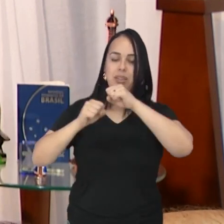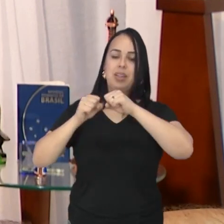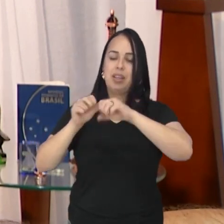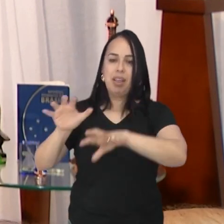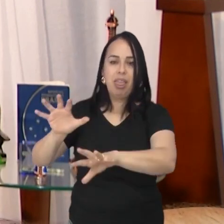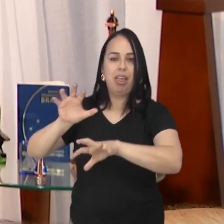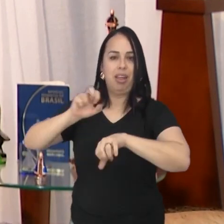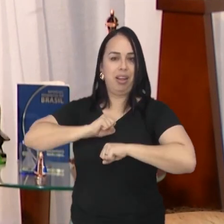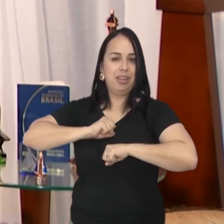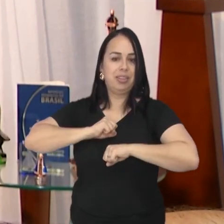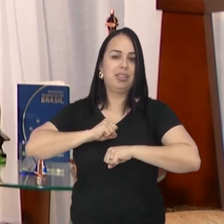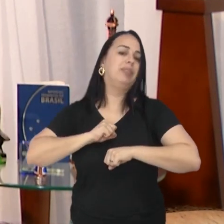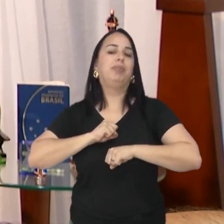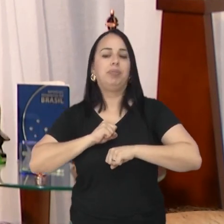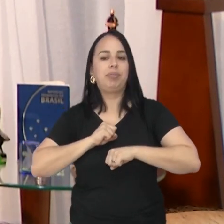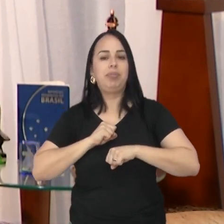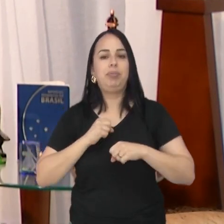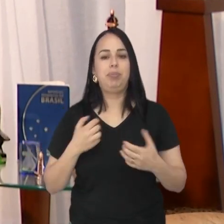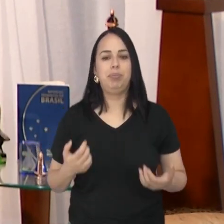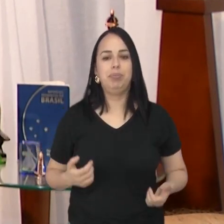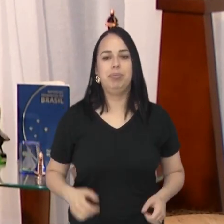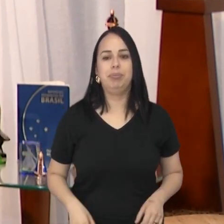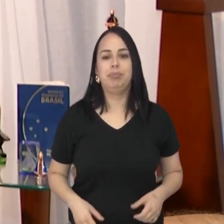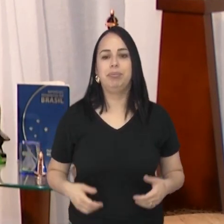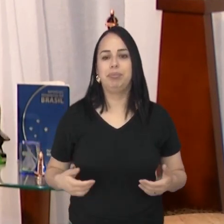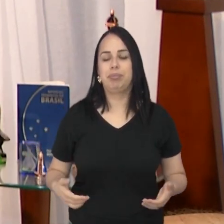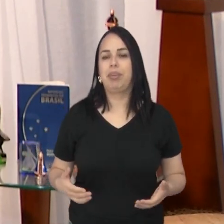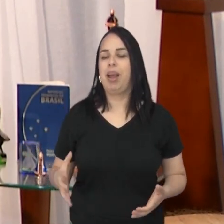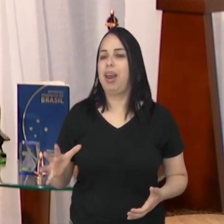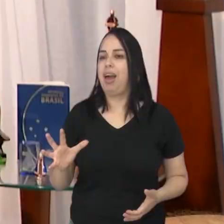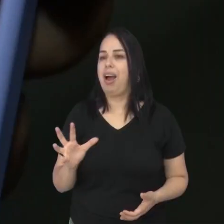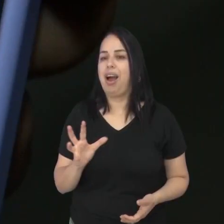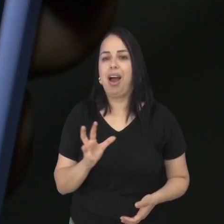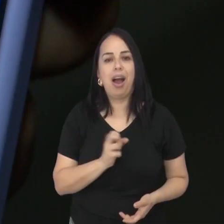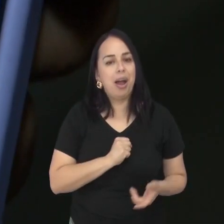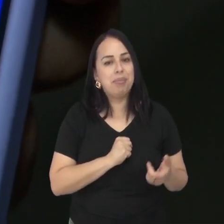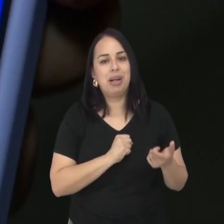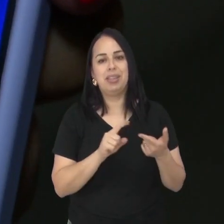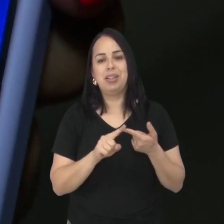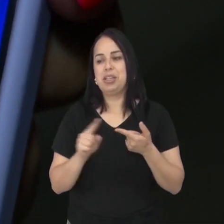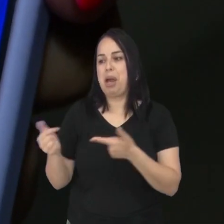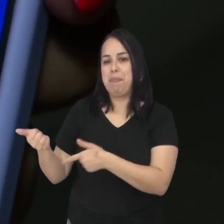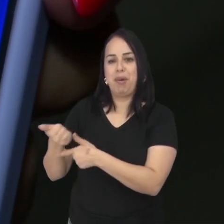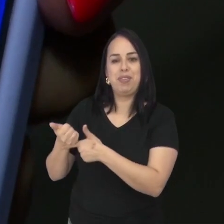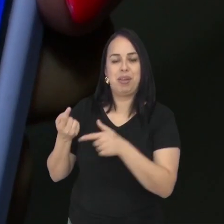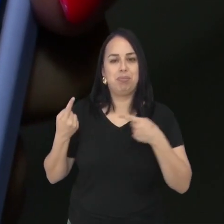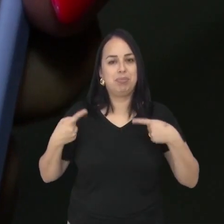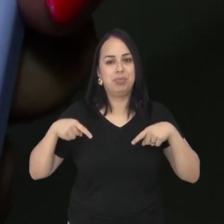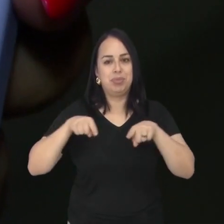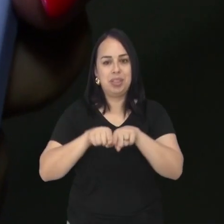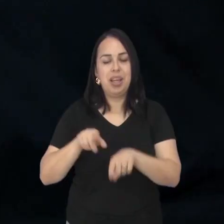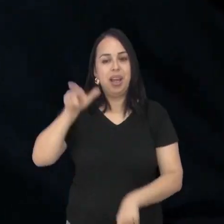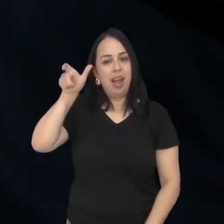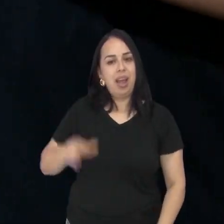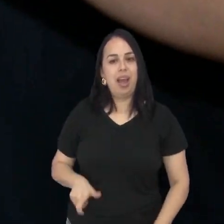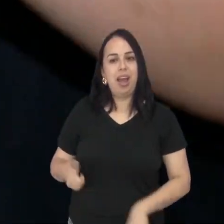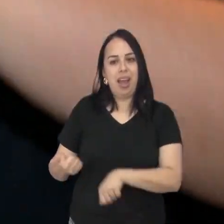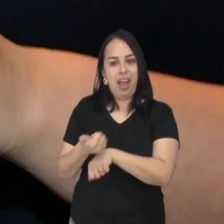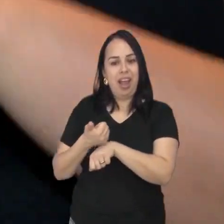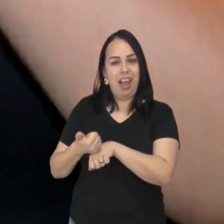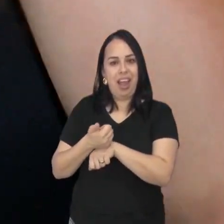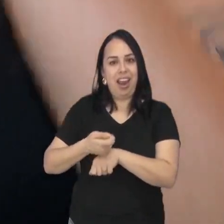sobre o mundo e poder trazer isso para dentro de casa, né? Dentro do trabalho também. Paixão que caminha junto à profissão. A